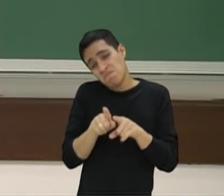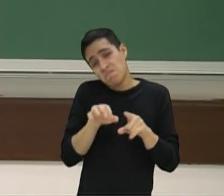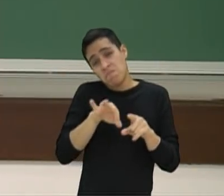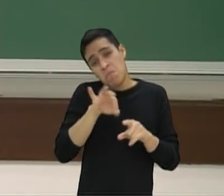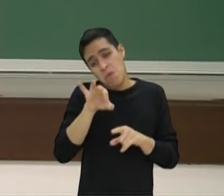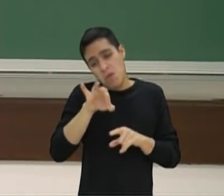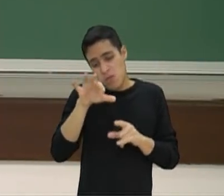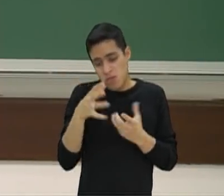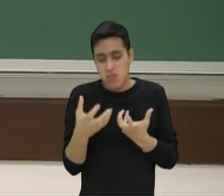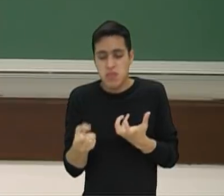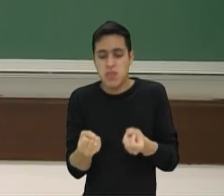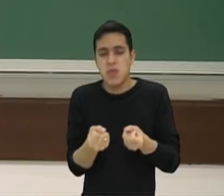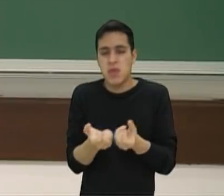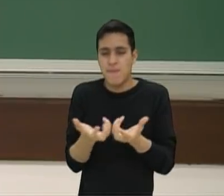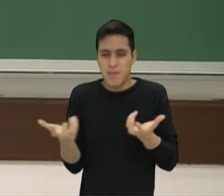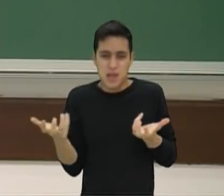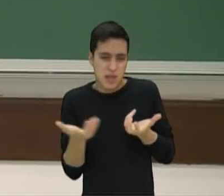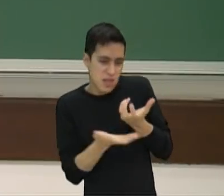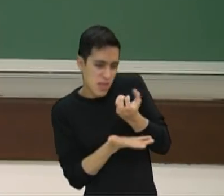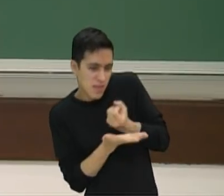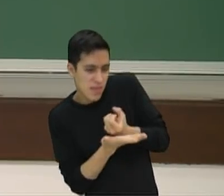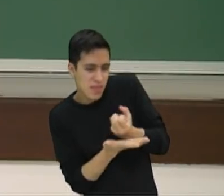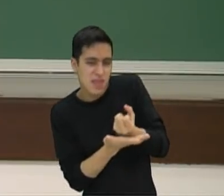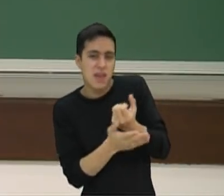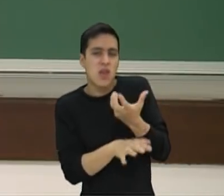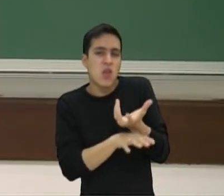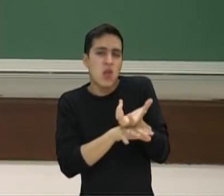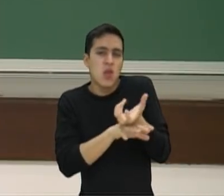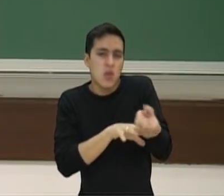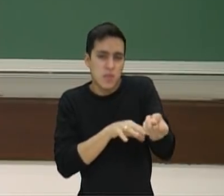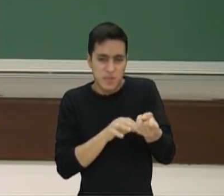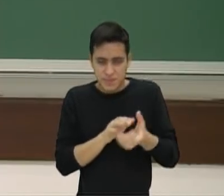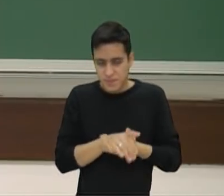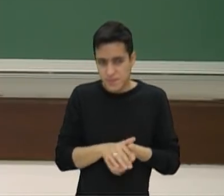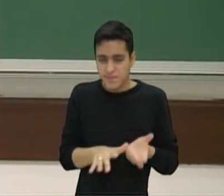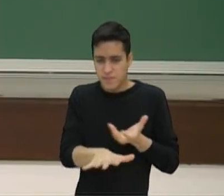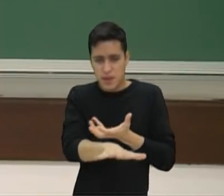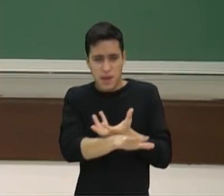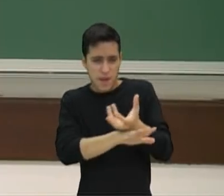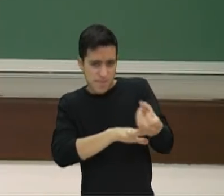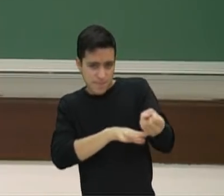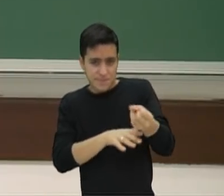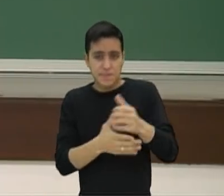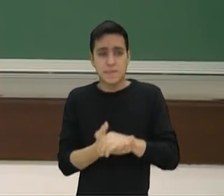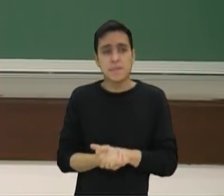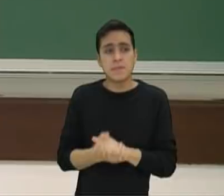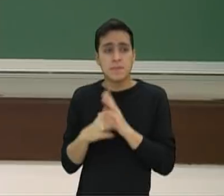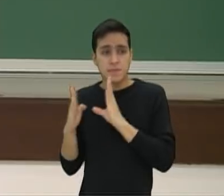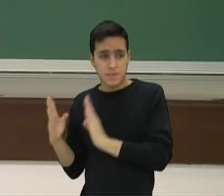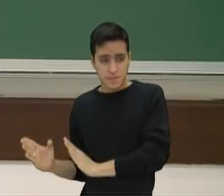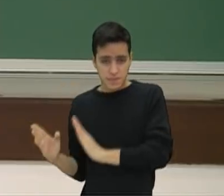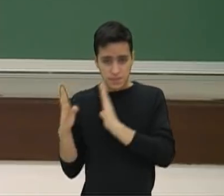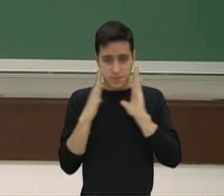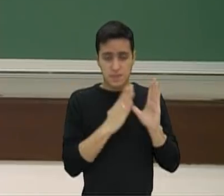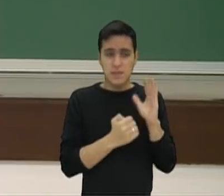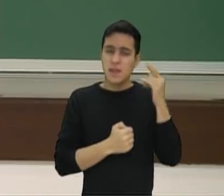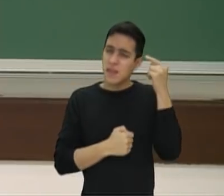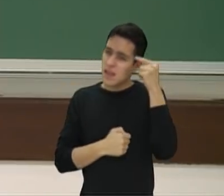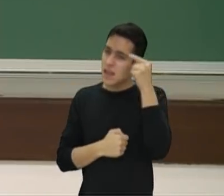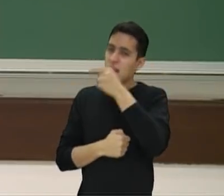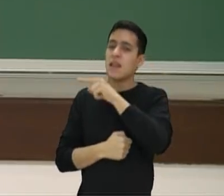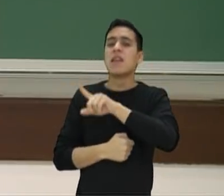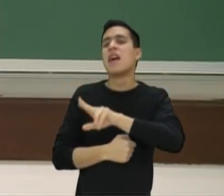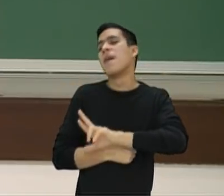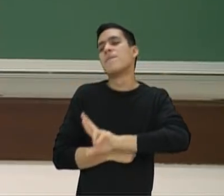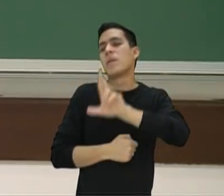absorvida pelas plantas, por exemplo, tá? Agora aqui, olha, aqui representa